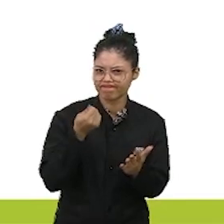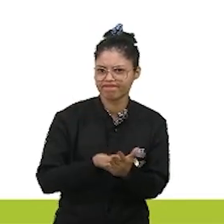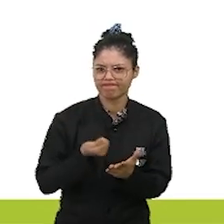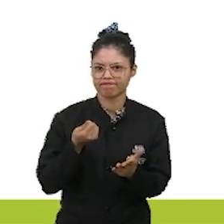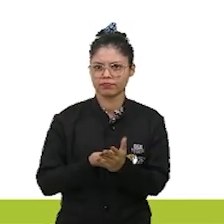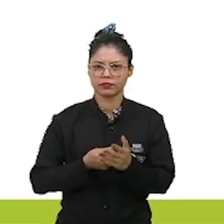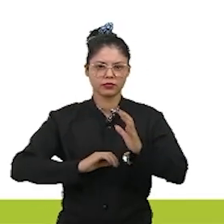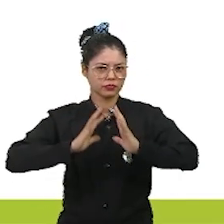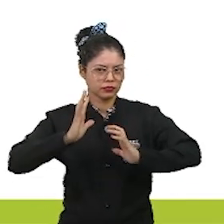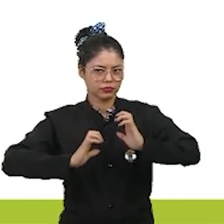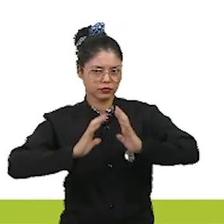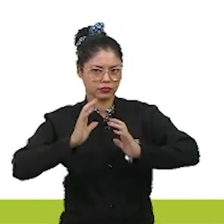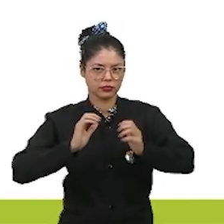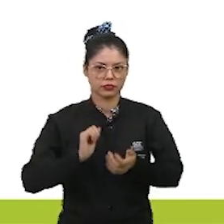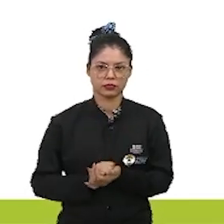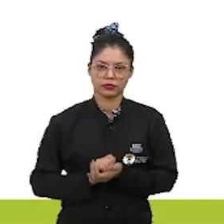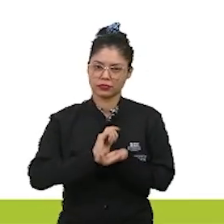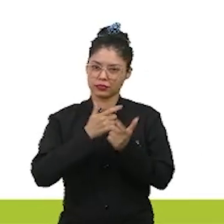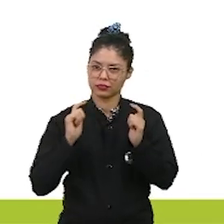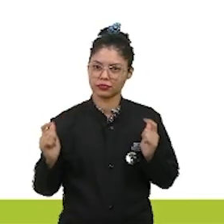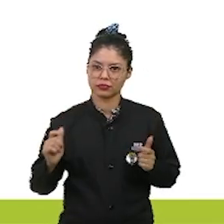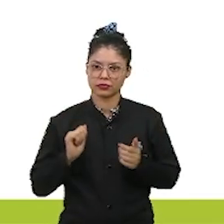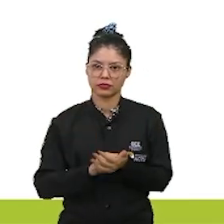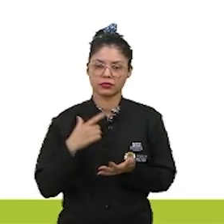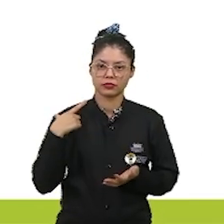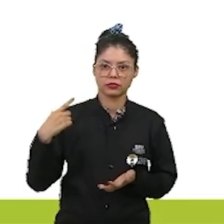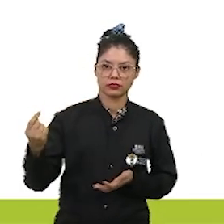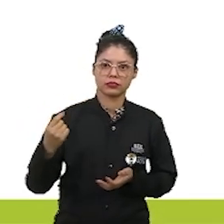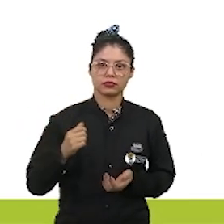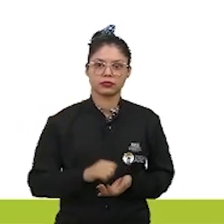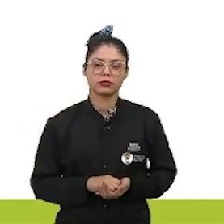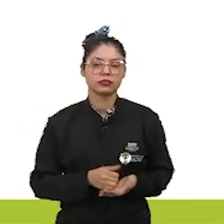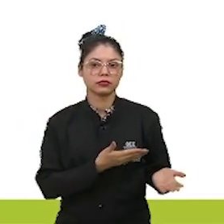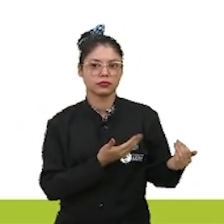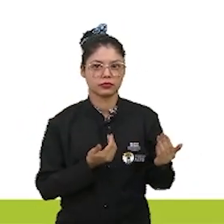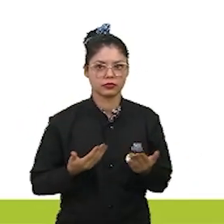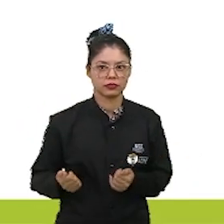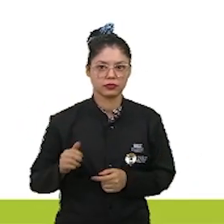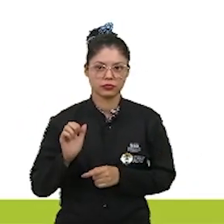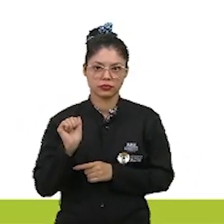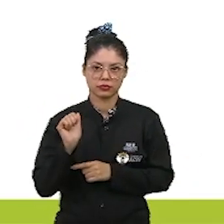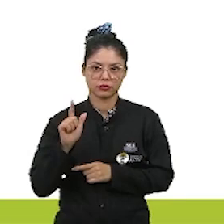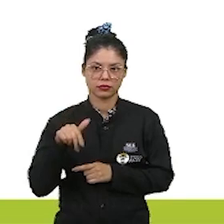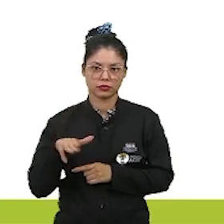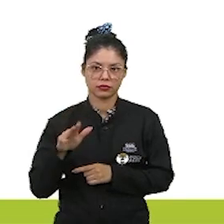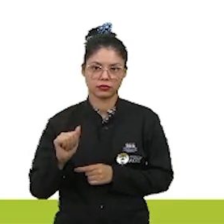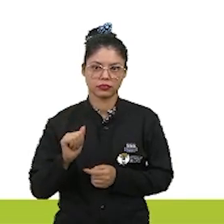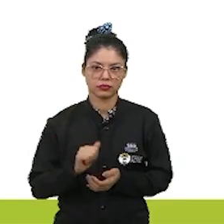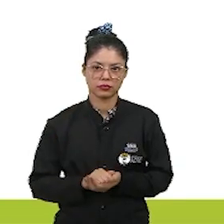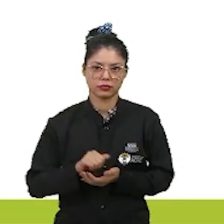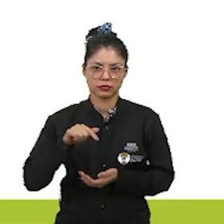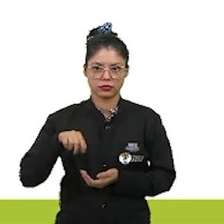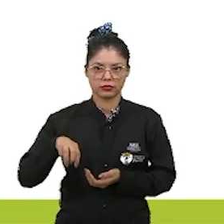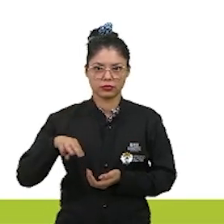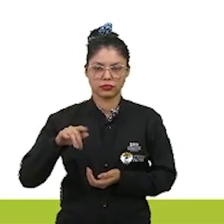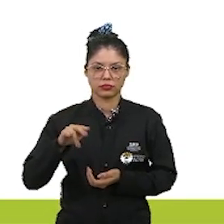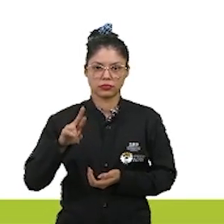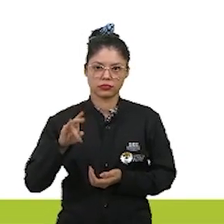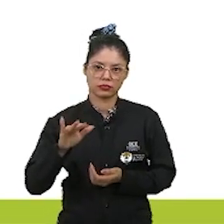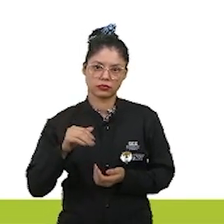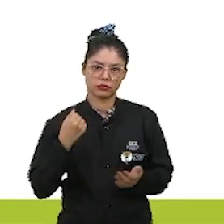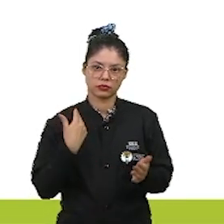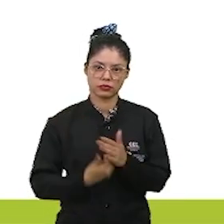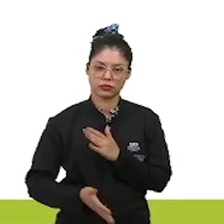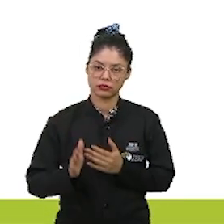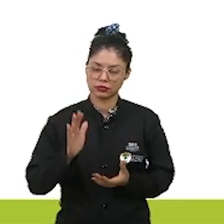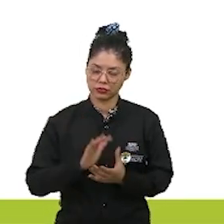um conflito armado a fugir de casa, a jovem Alma Madrigal perde seu